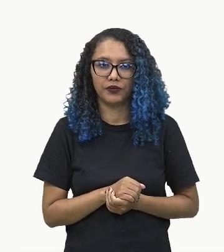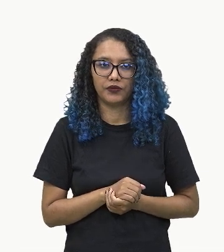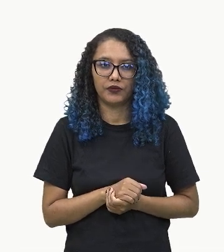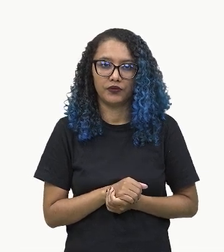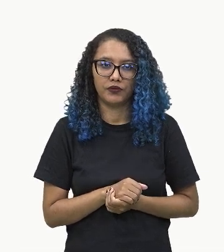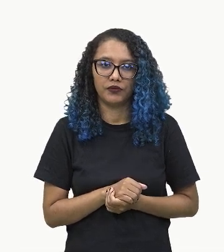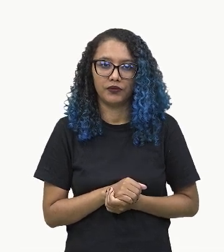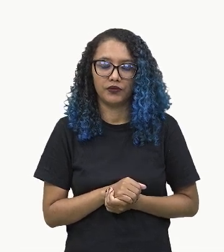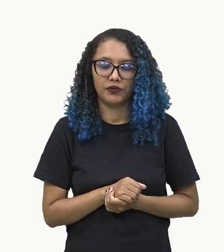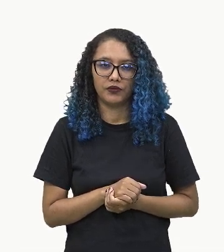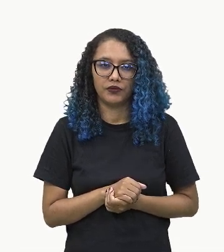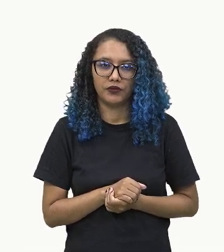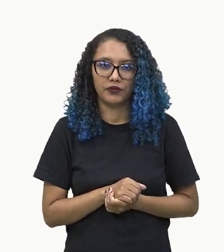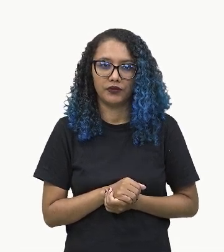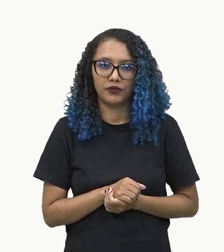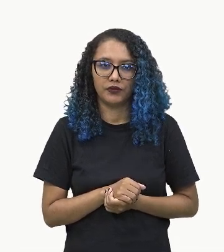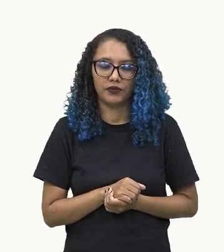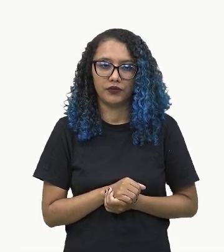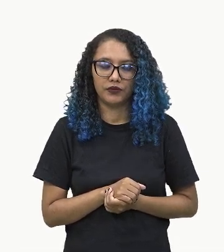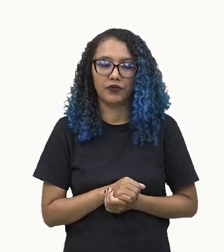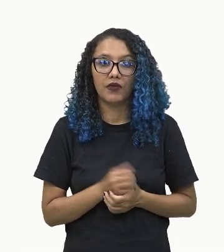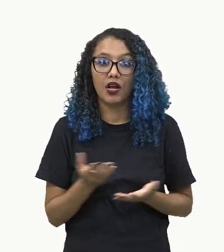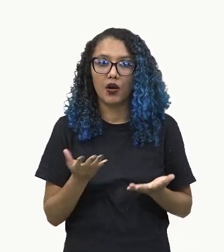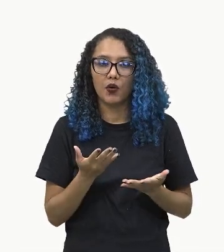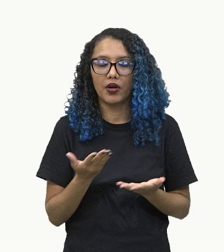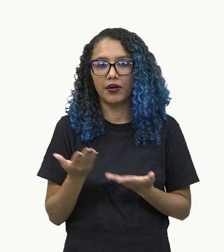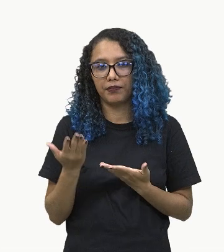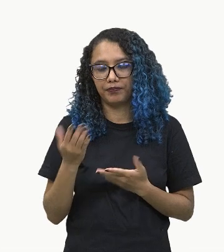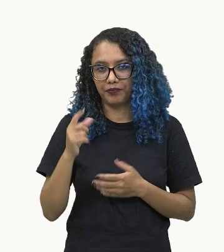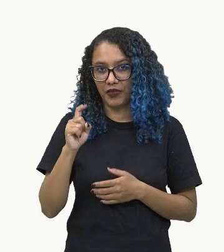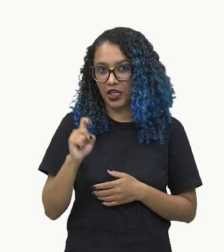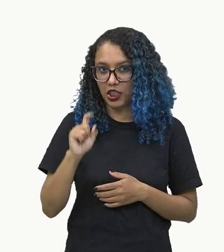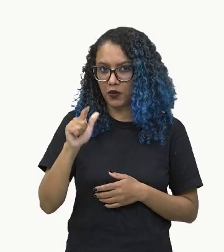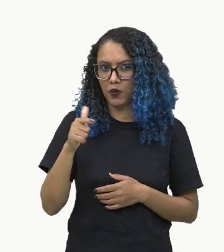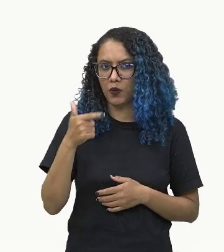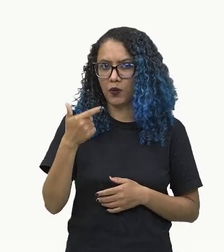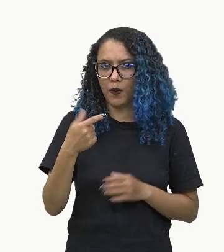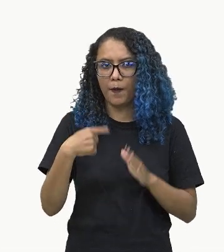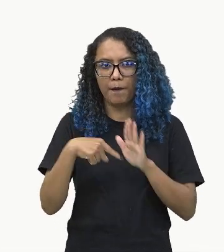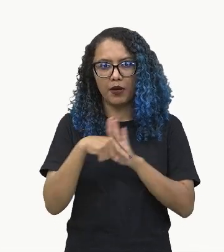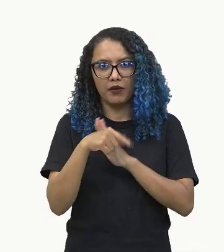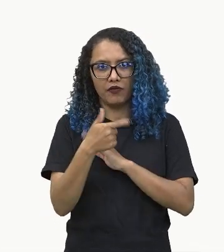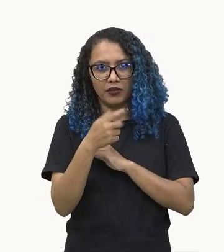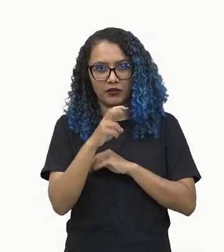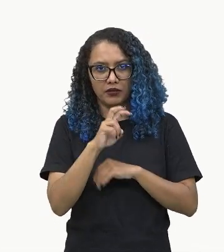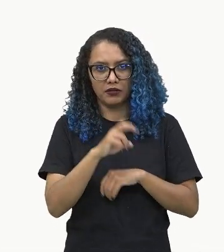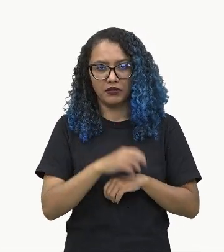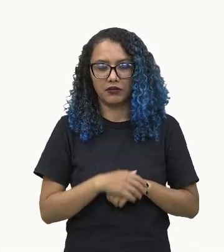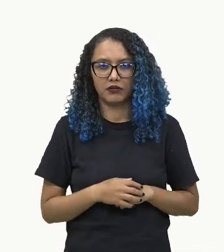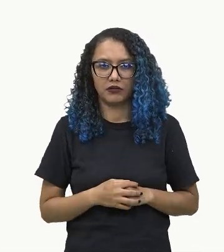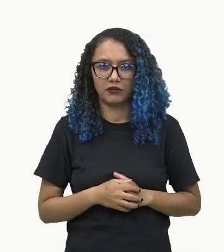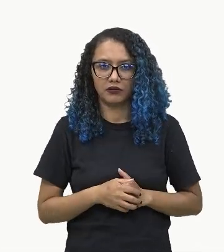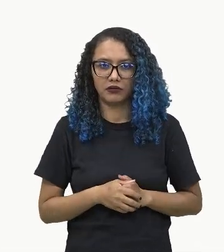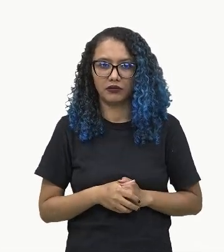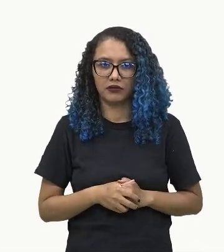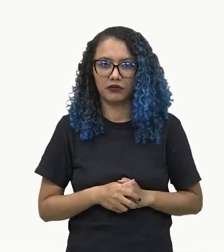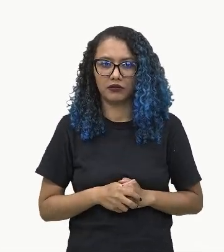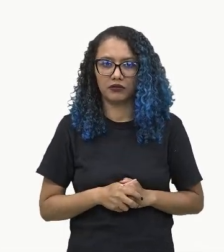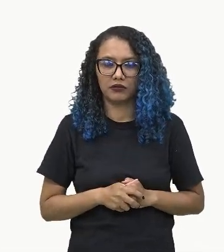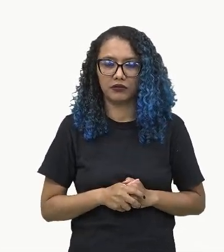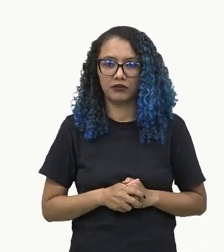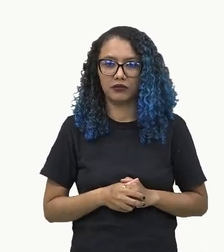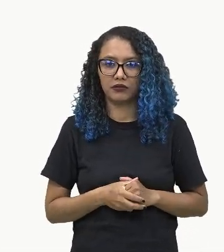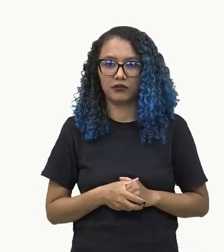Ó, vamos colocar aqui um x ao quadrado menos 25. Ó, não vou